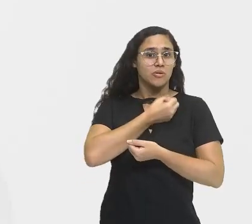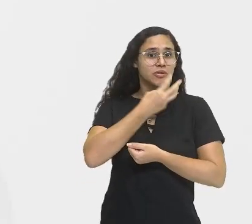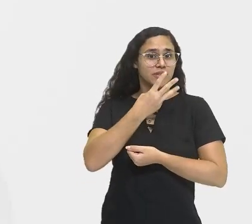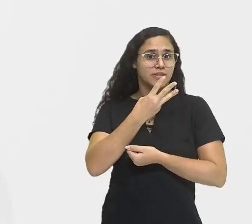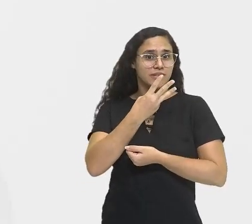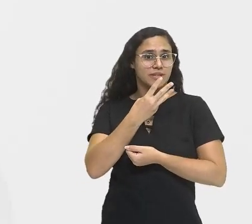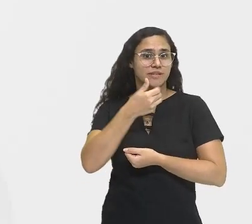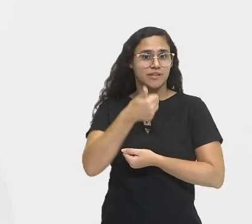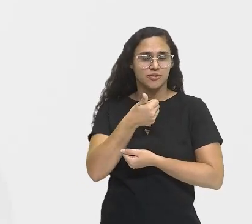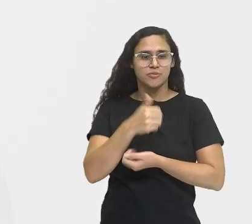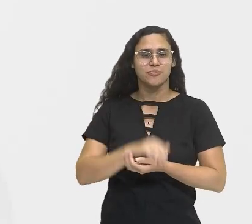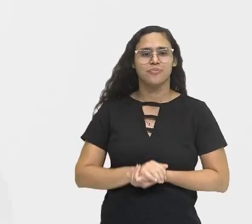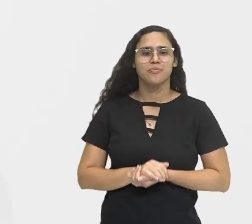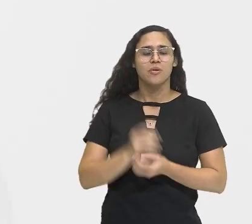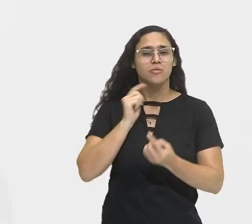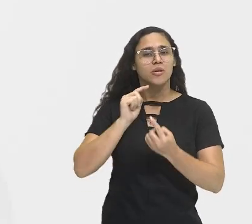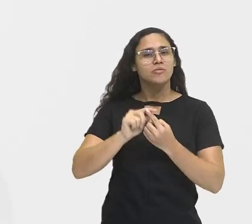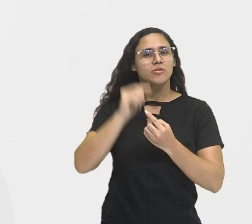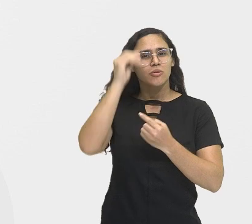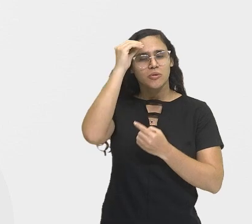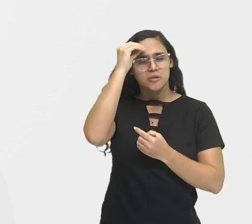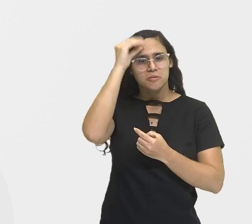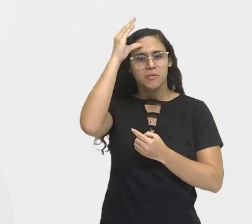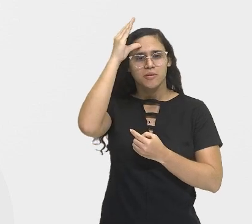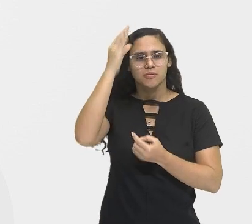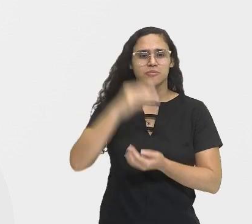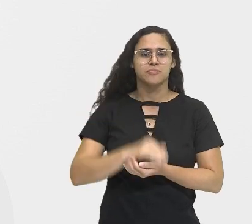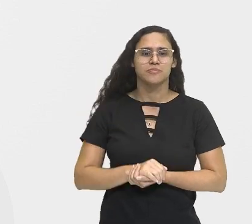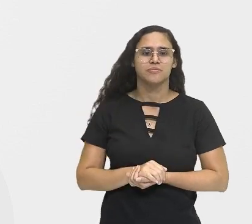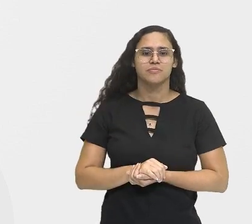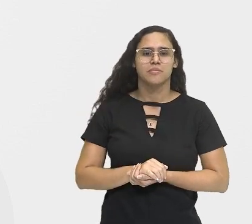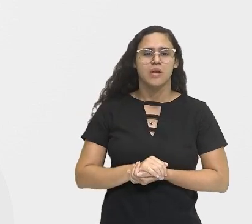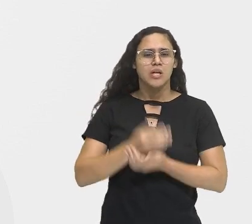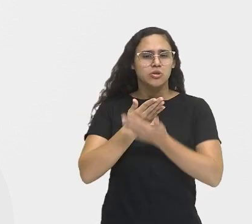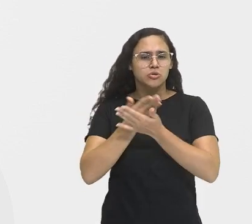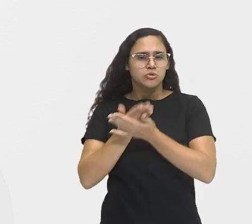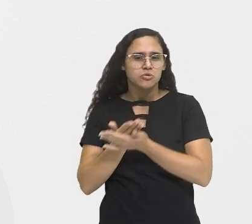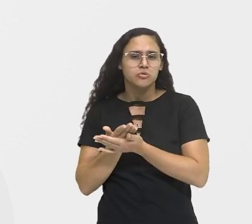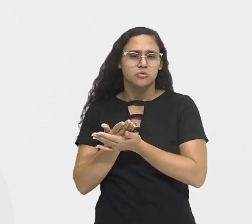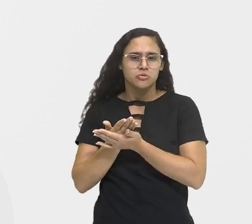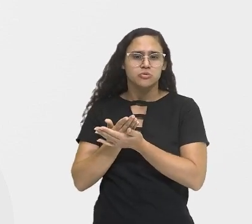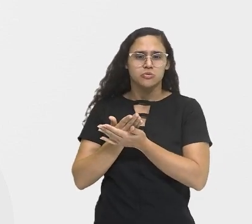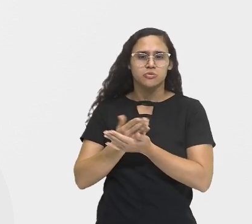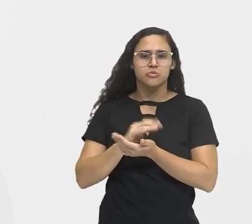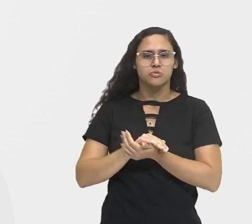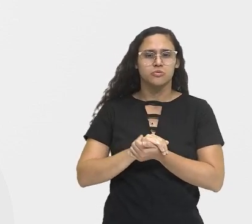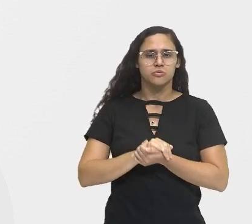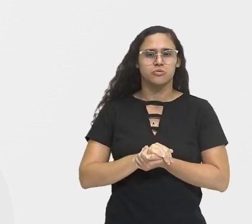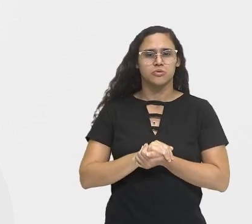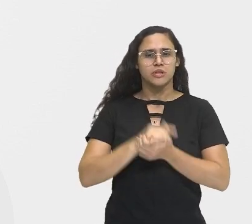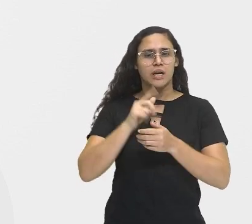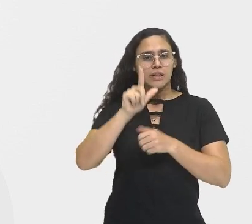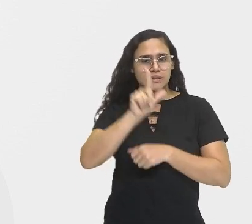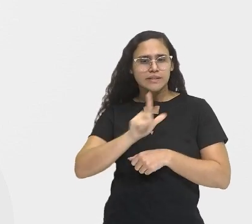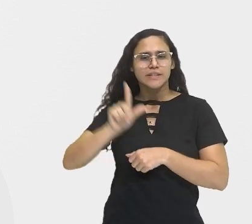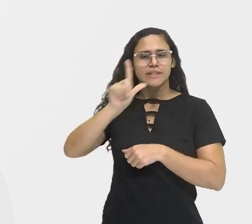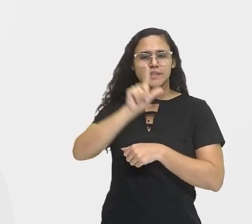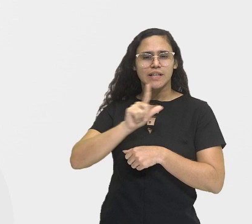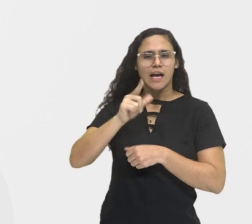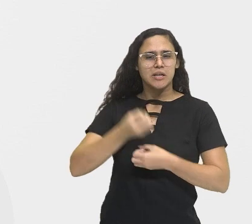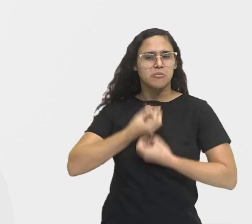31. Vamos conhecer esse objeto de conhecimento. Conhecimento das obras literárias, das literaturas